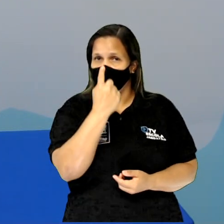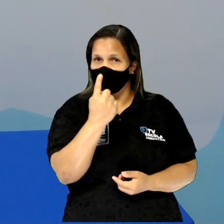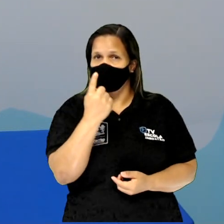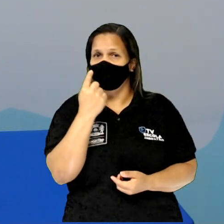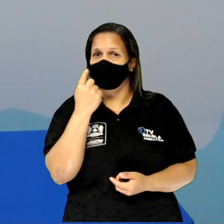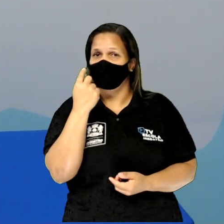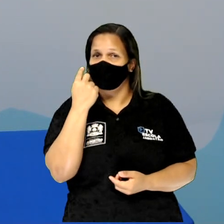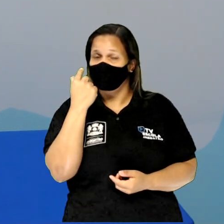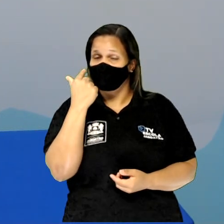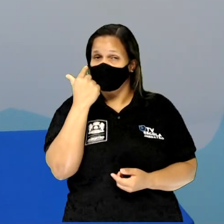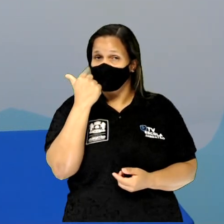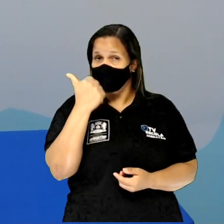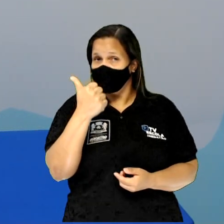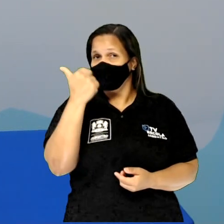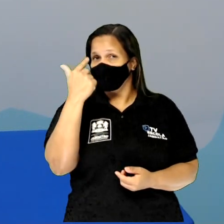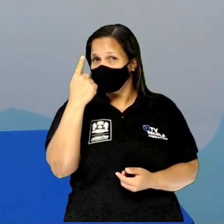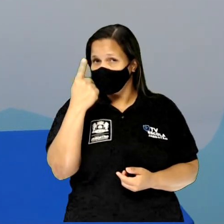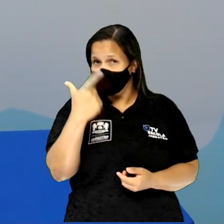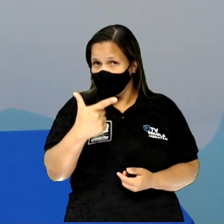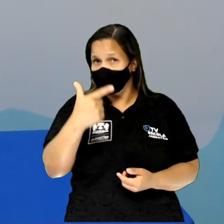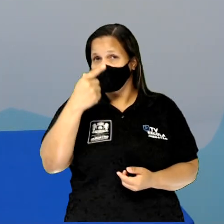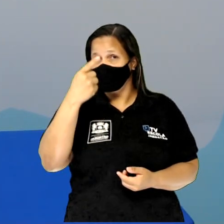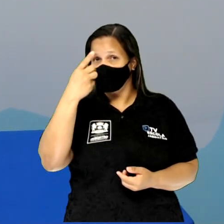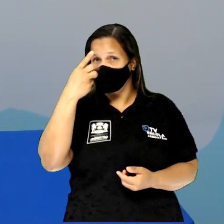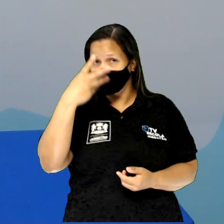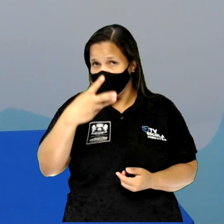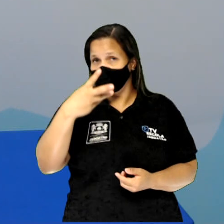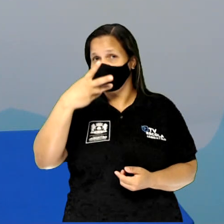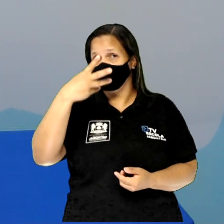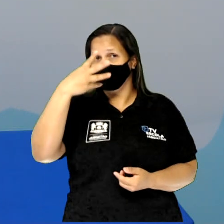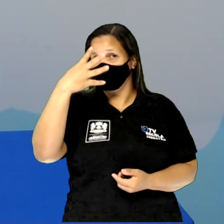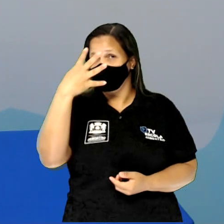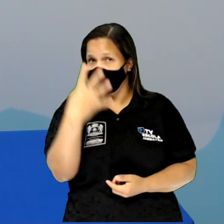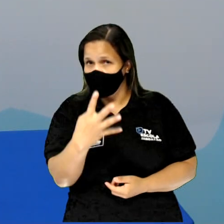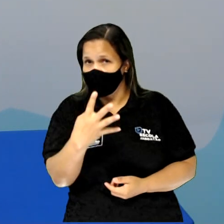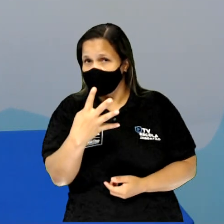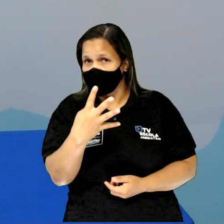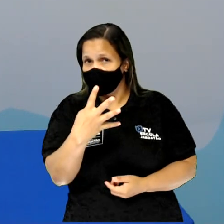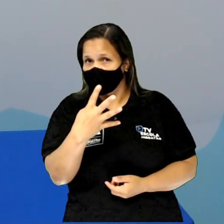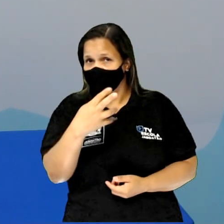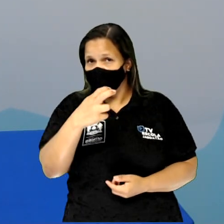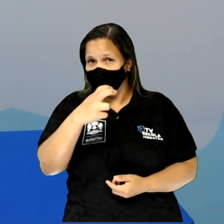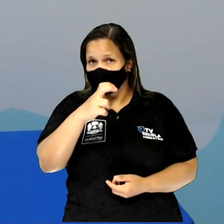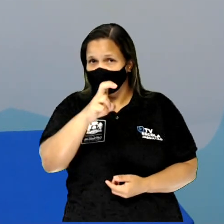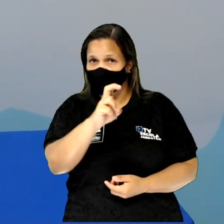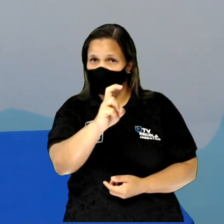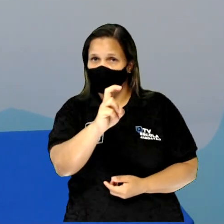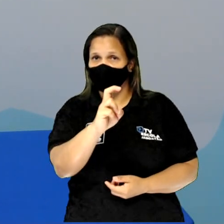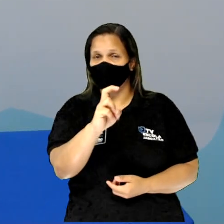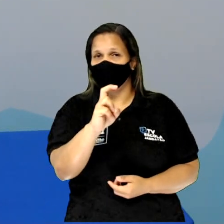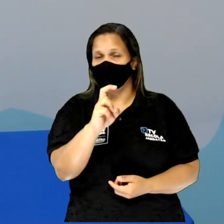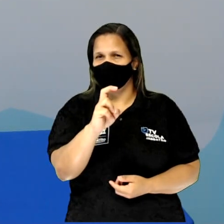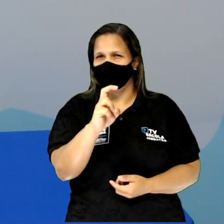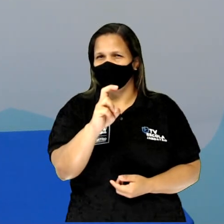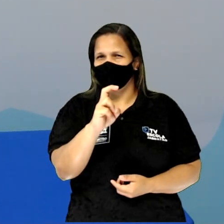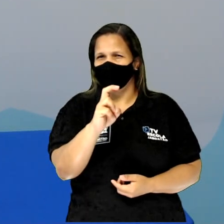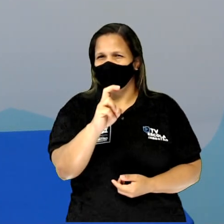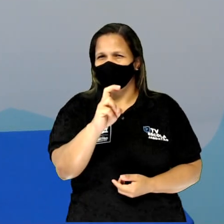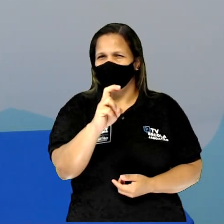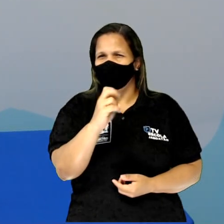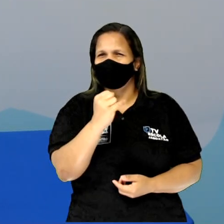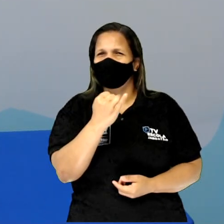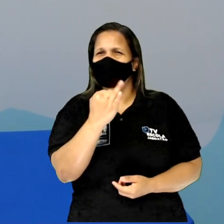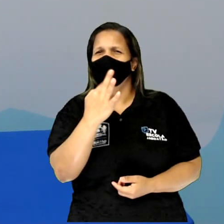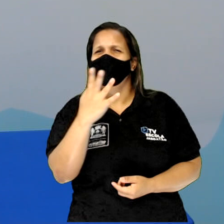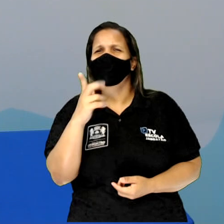duas três vem cá três quatro cinco quantas bolinhas eu